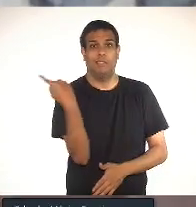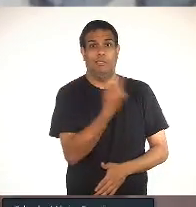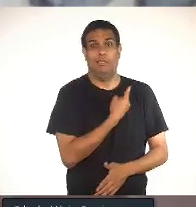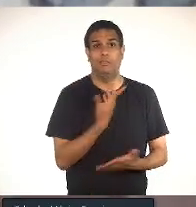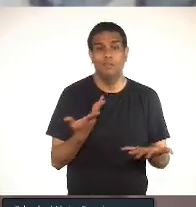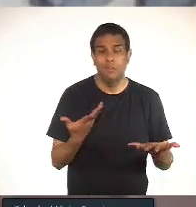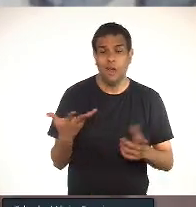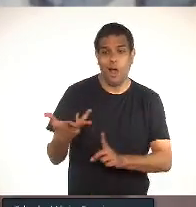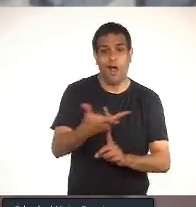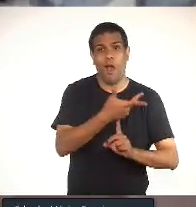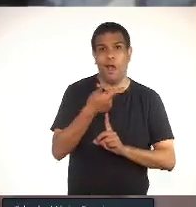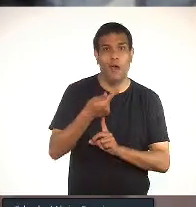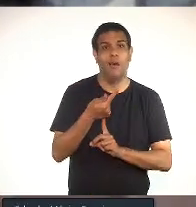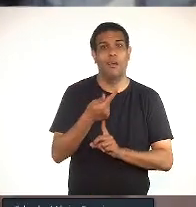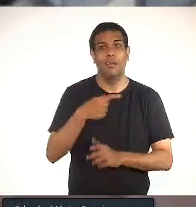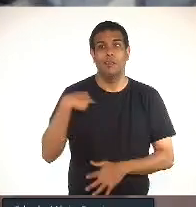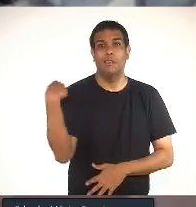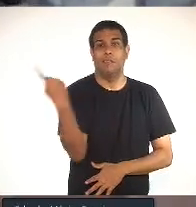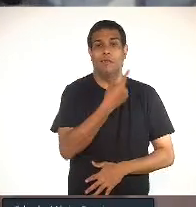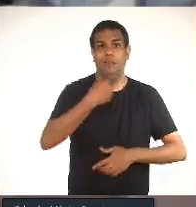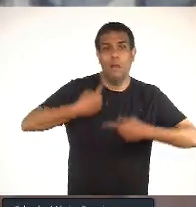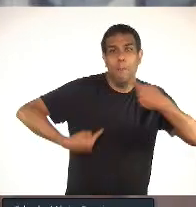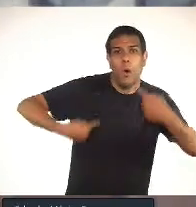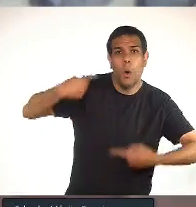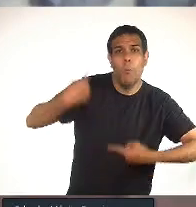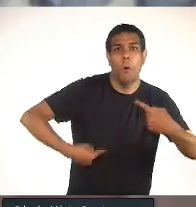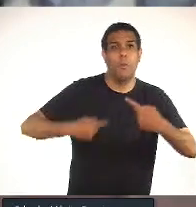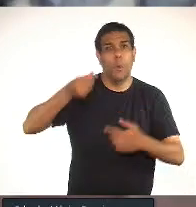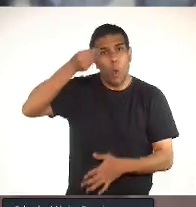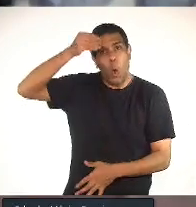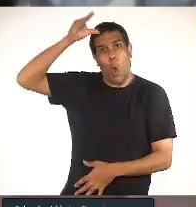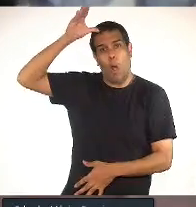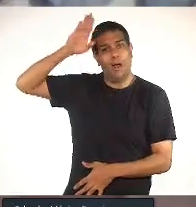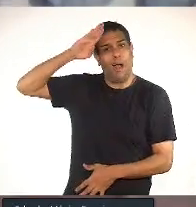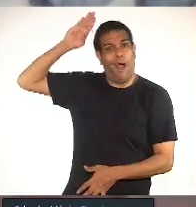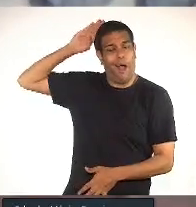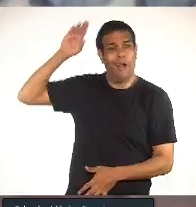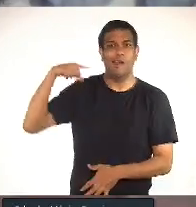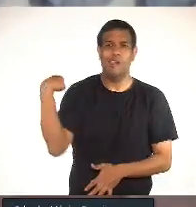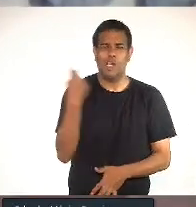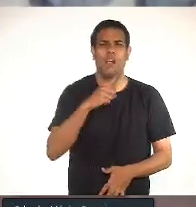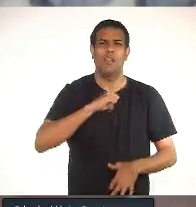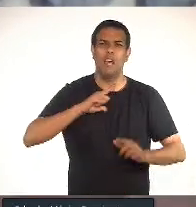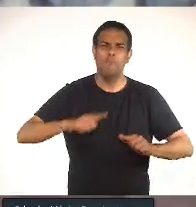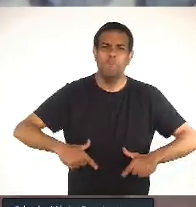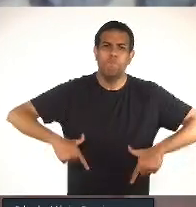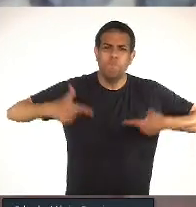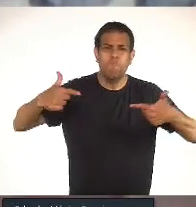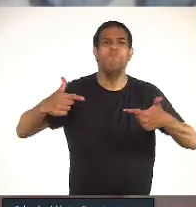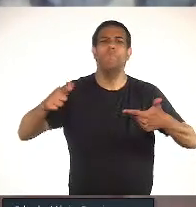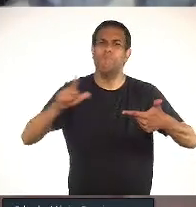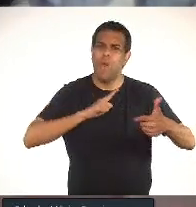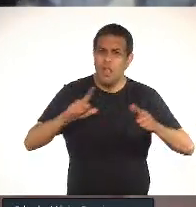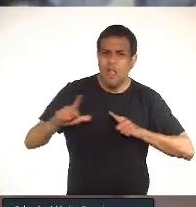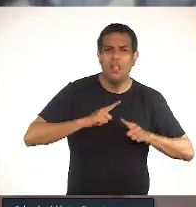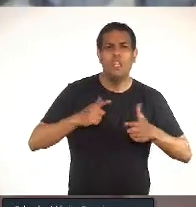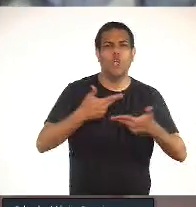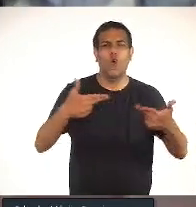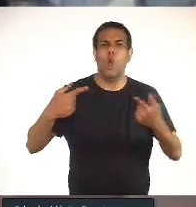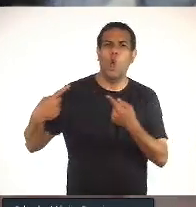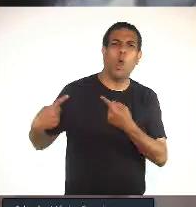nas artes, da nossa excelência na produção de conhecimento. Nós produzimos resposta ao